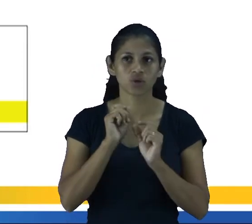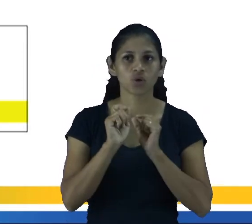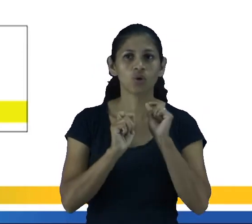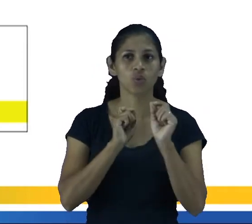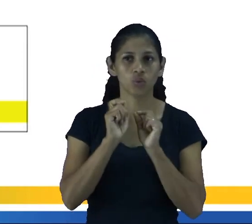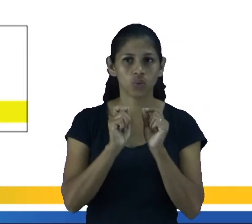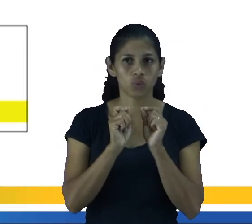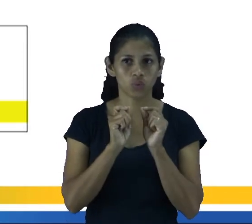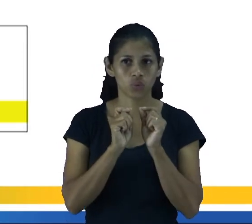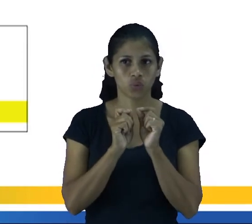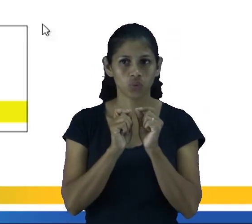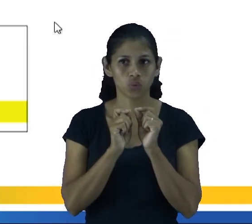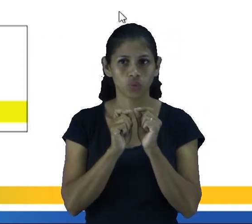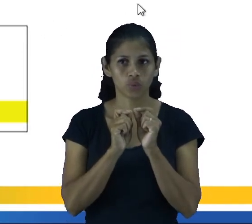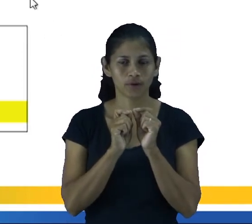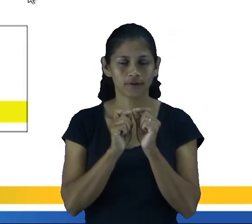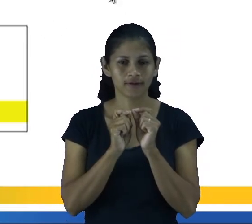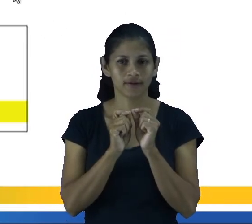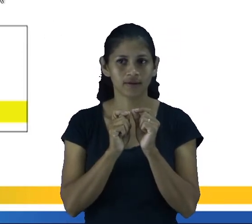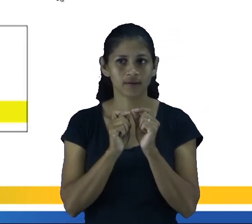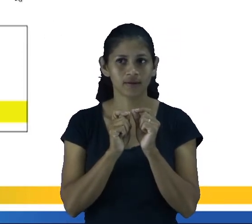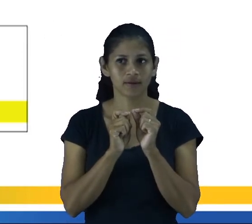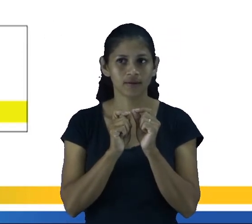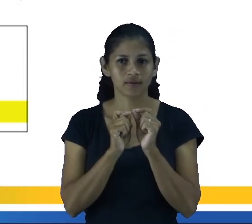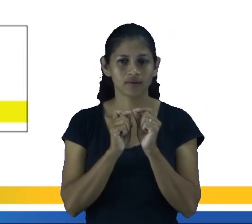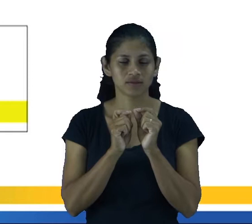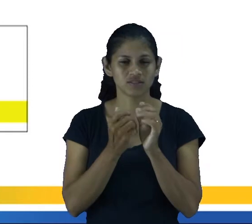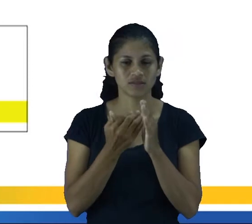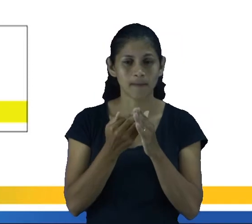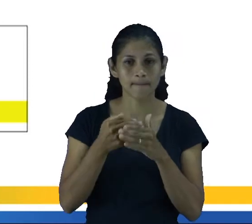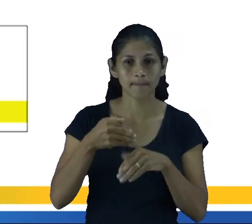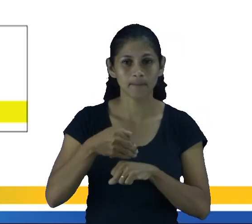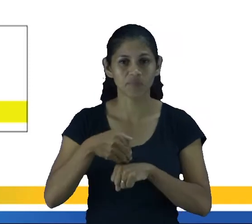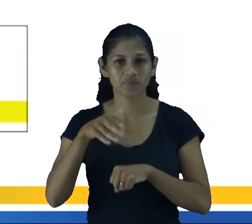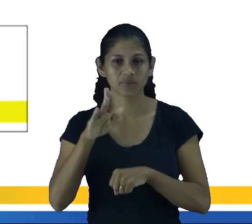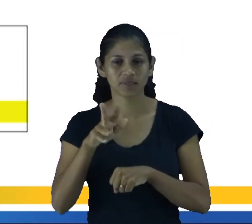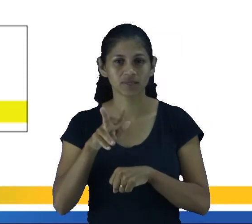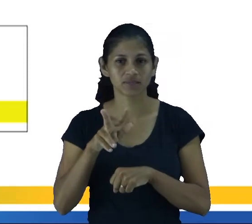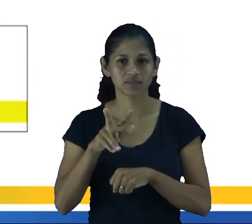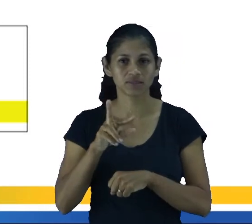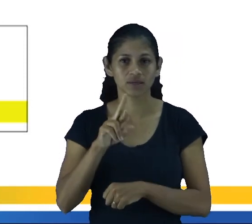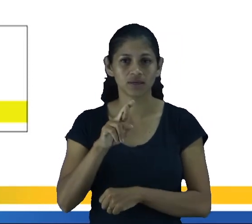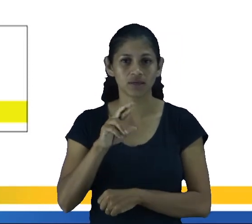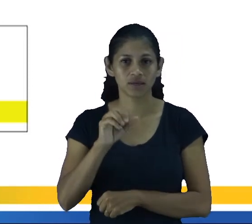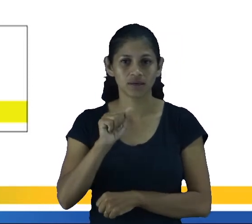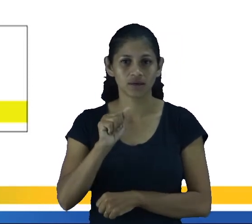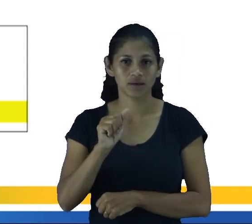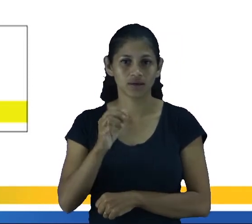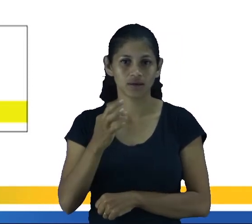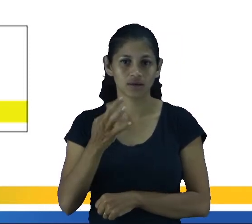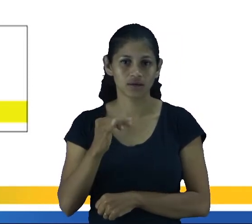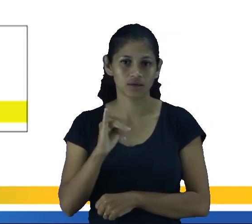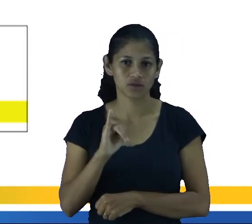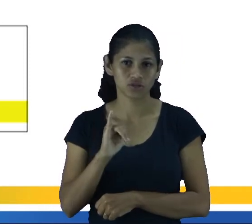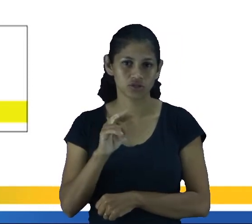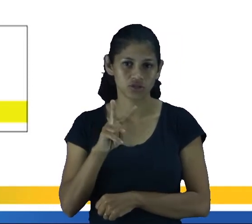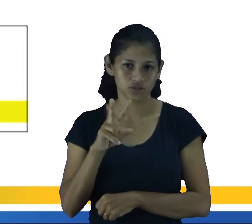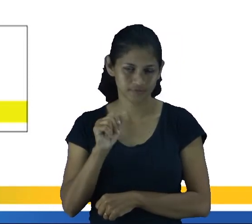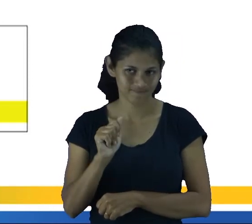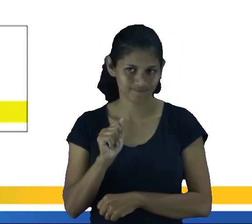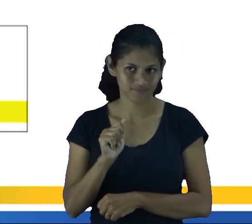com a substância composta, se ela vai ser o quê? Mais reativa. Se ela vai conseguir o quê? Deslocar